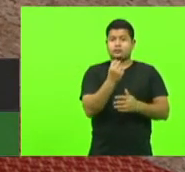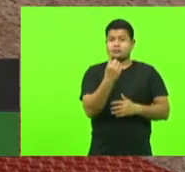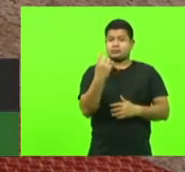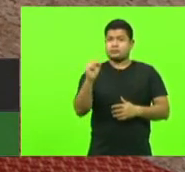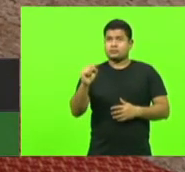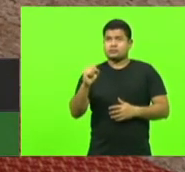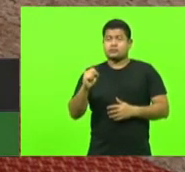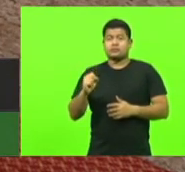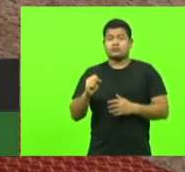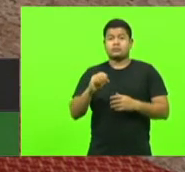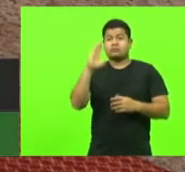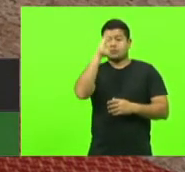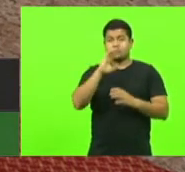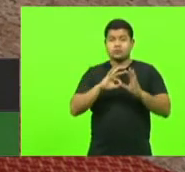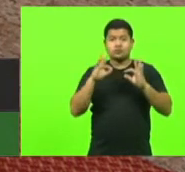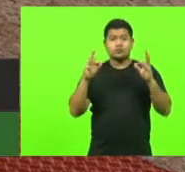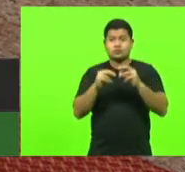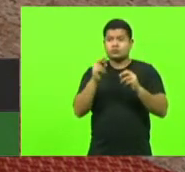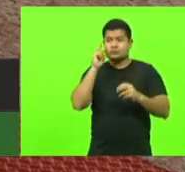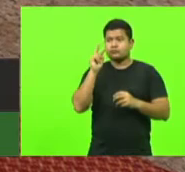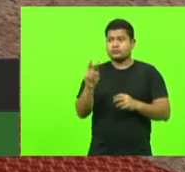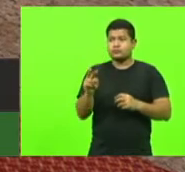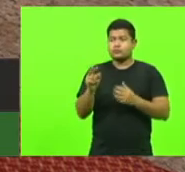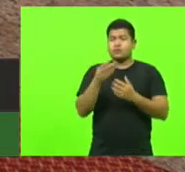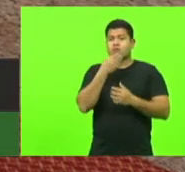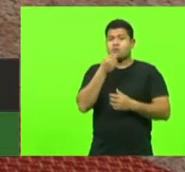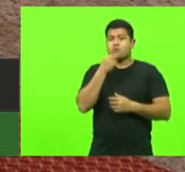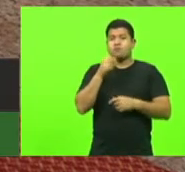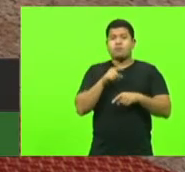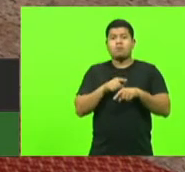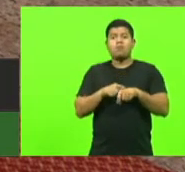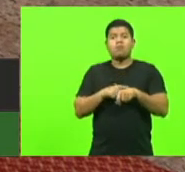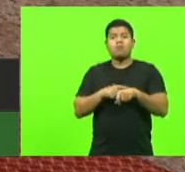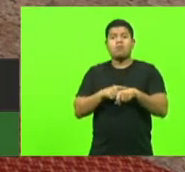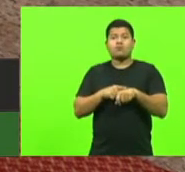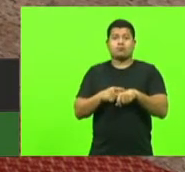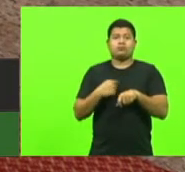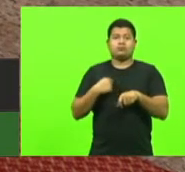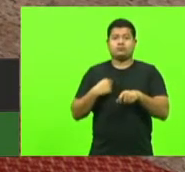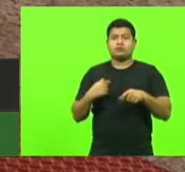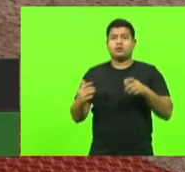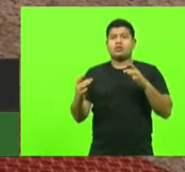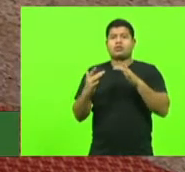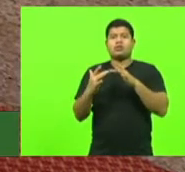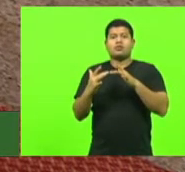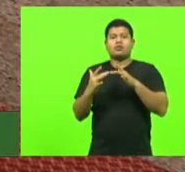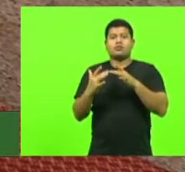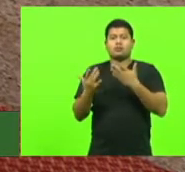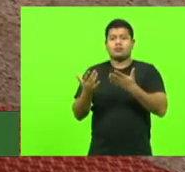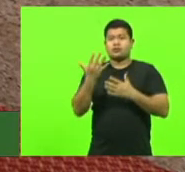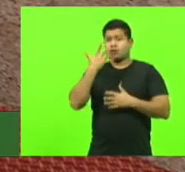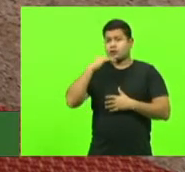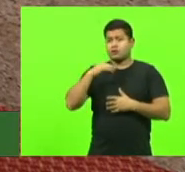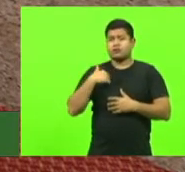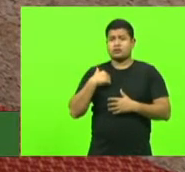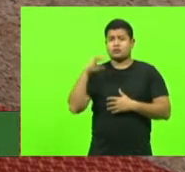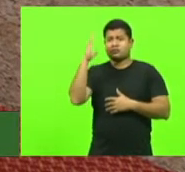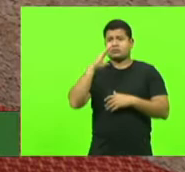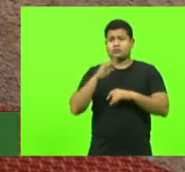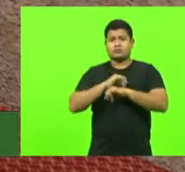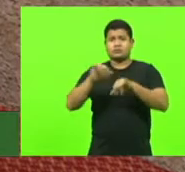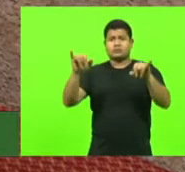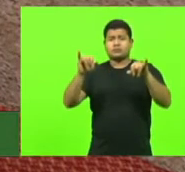nu sendo tocado por uma criança exposto aí a nível nacional. Então, o nosso projeto apenas tipifica de